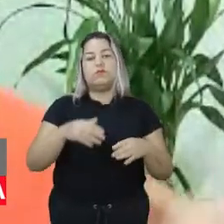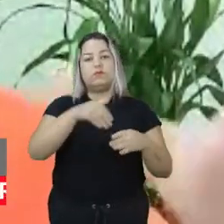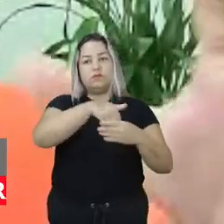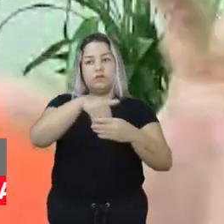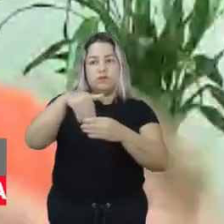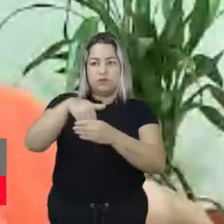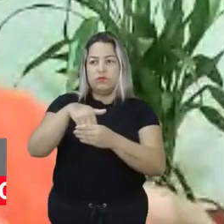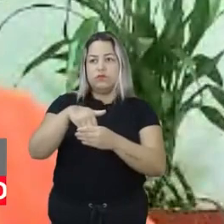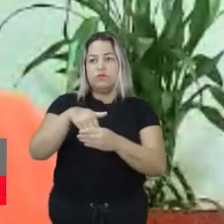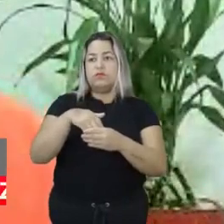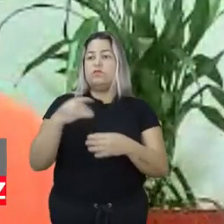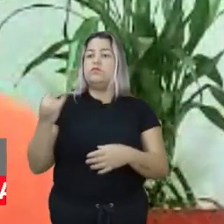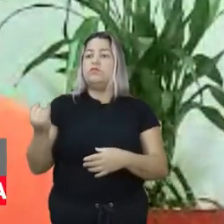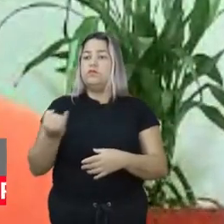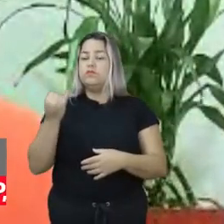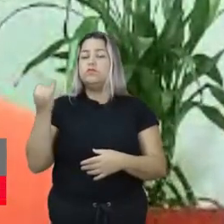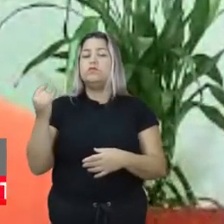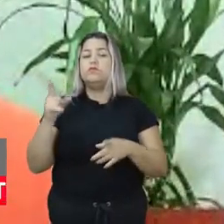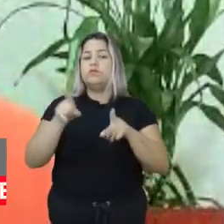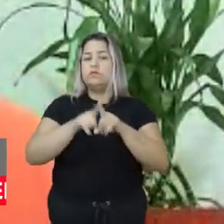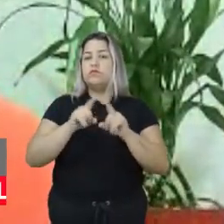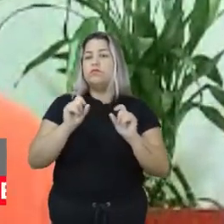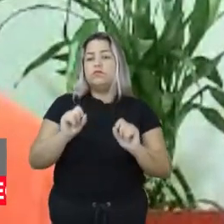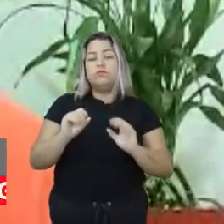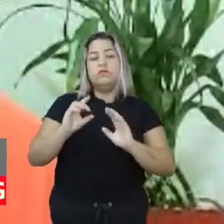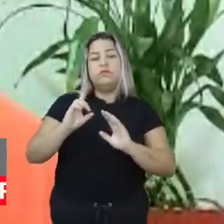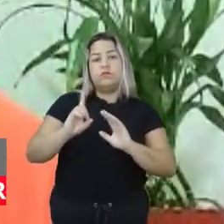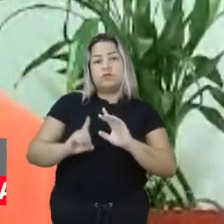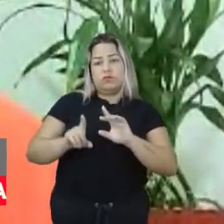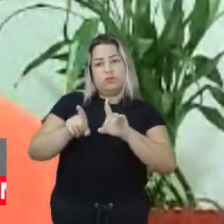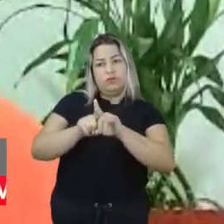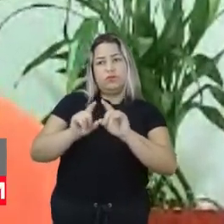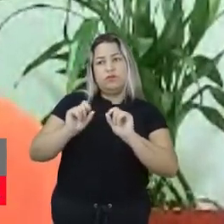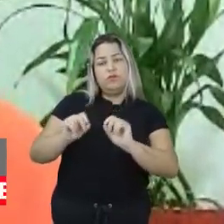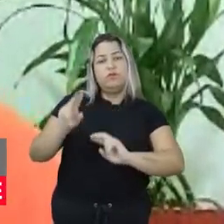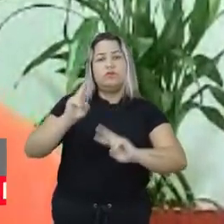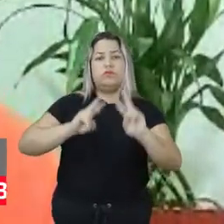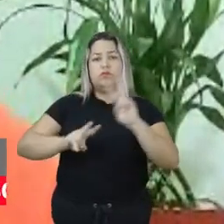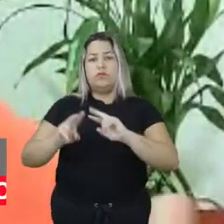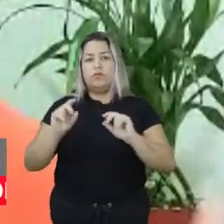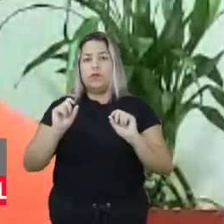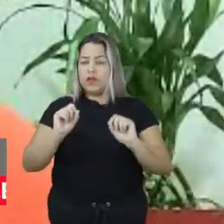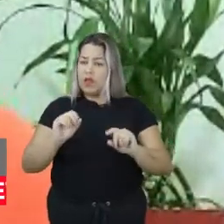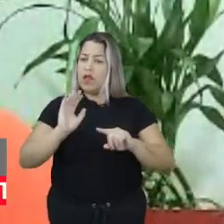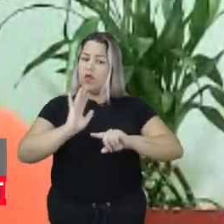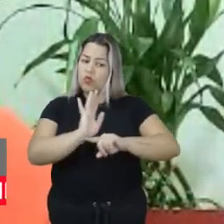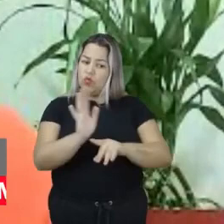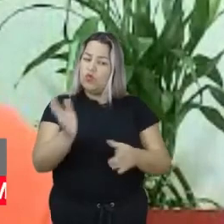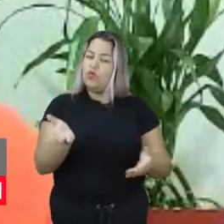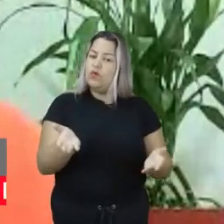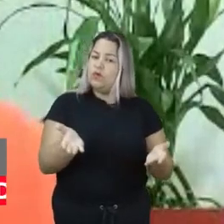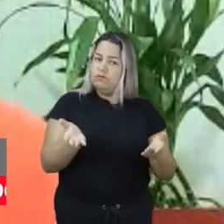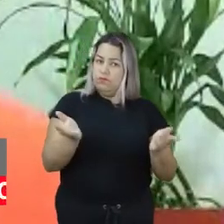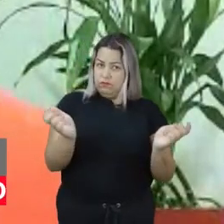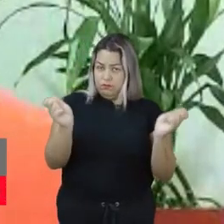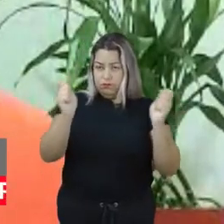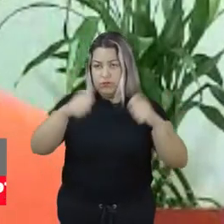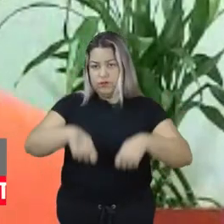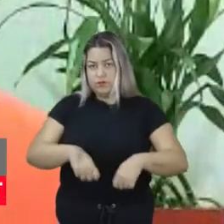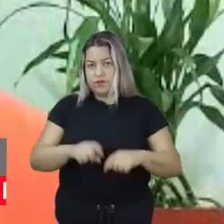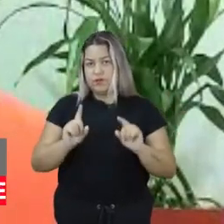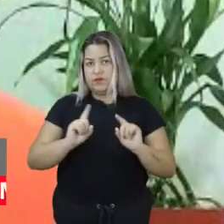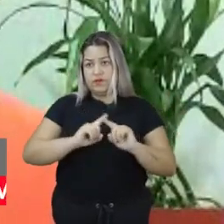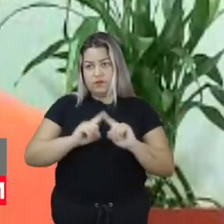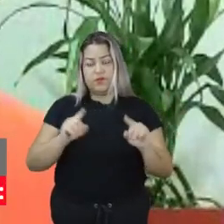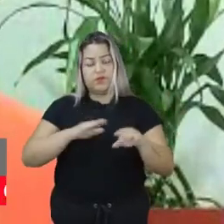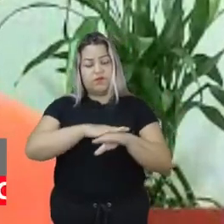debate prioritariamente do diretório municipal, né? Claro que a gente acompanha, ajuda no que for preciso, mas nós